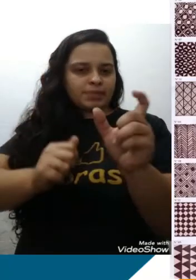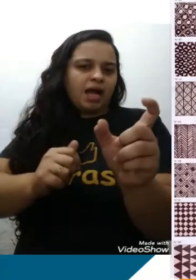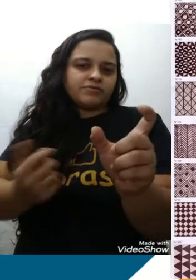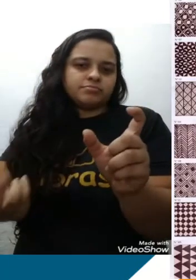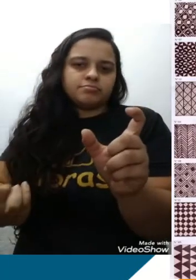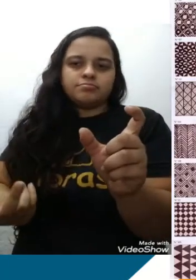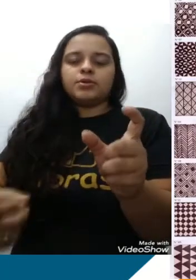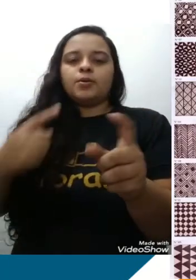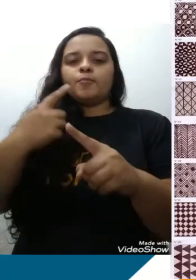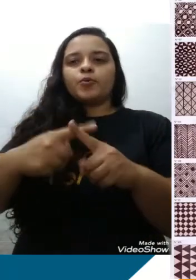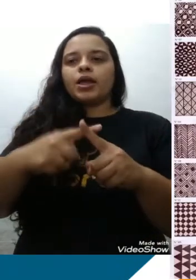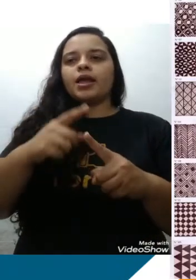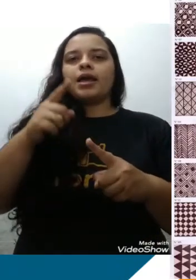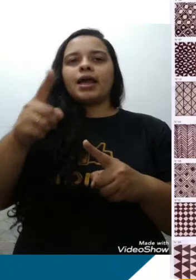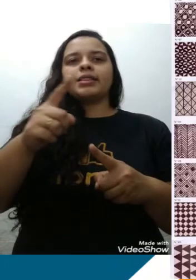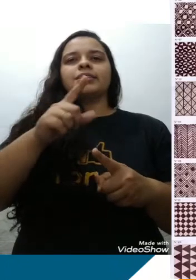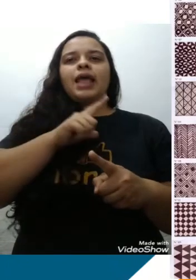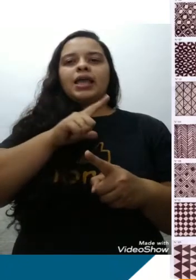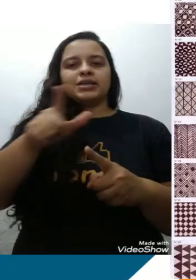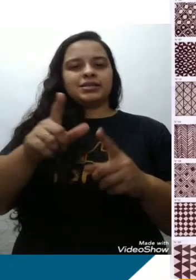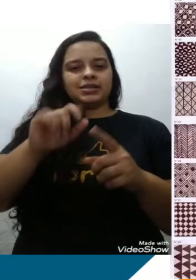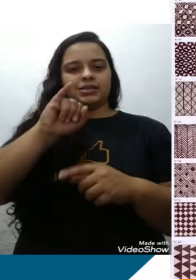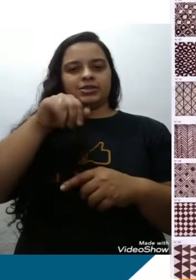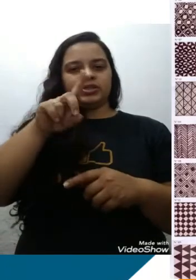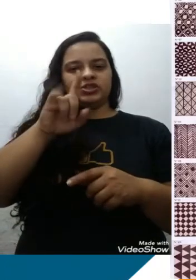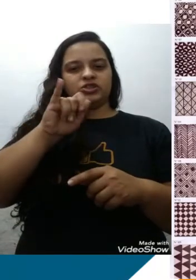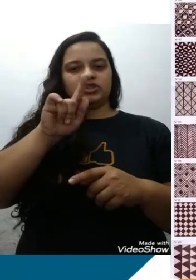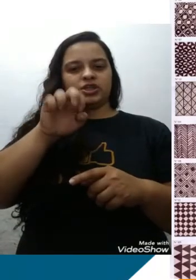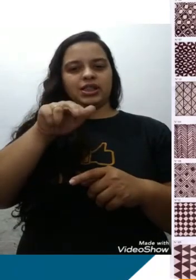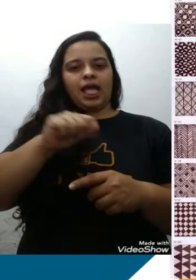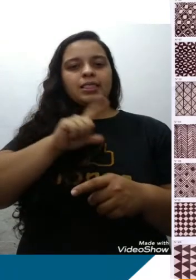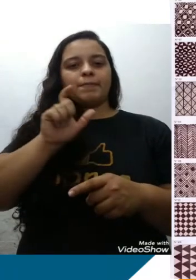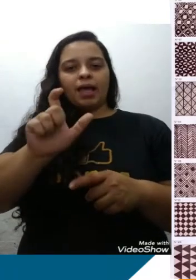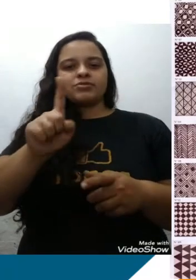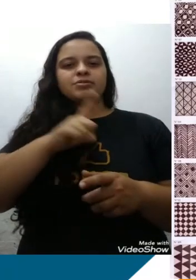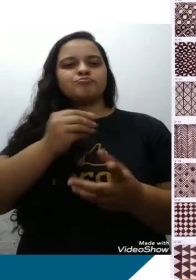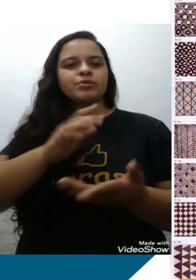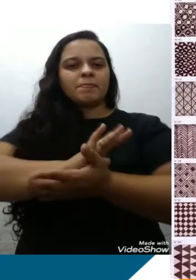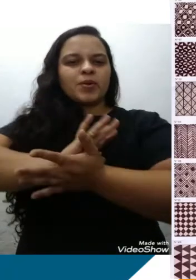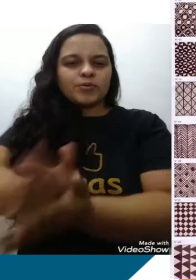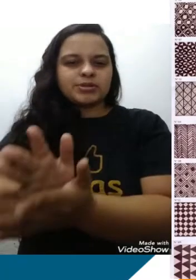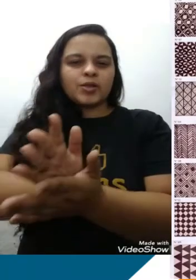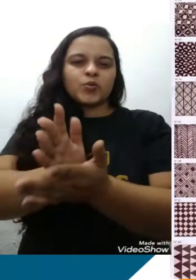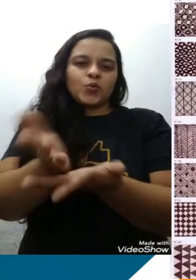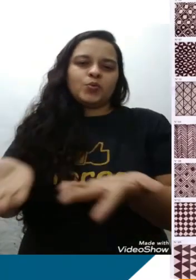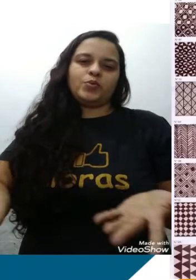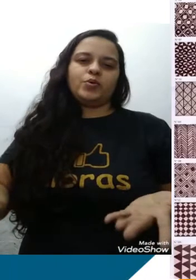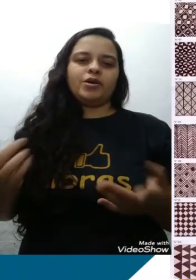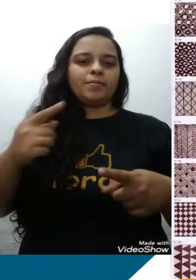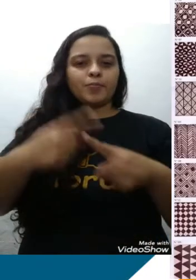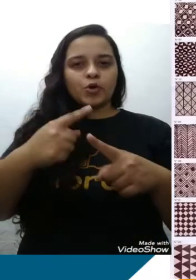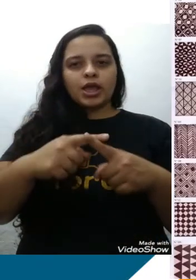povos indígenas até hoje, ela é carregada de muito preconceito. Então, esse preconceito ele tem a